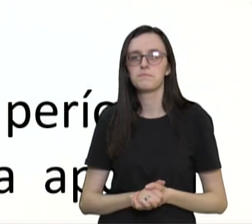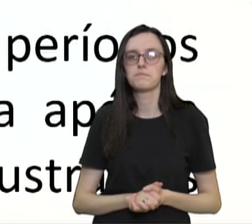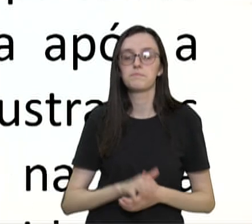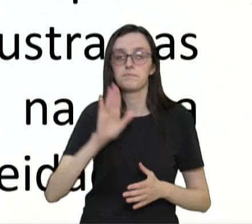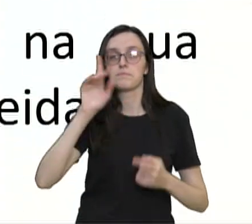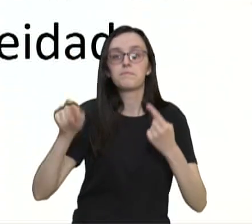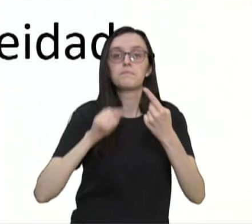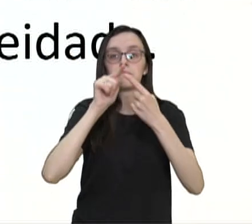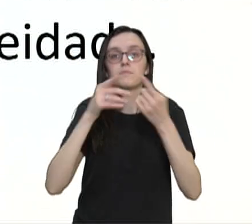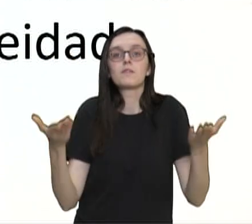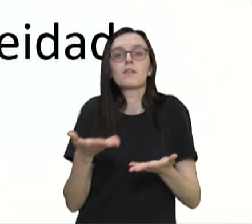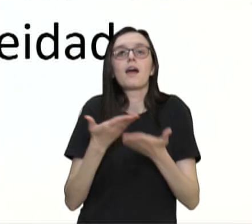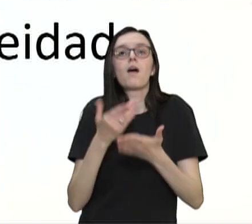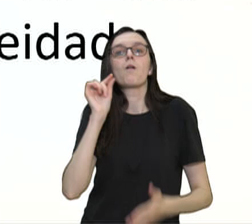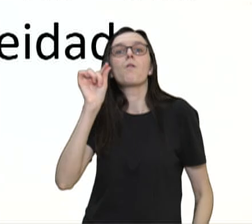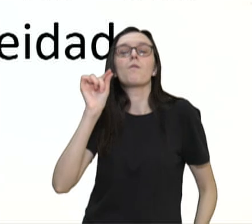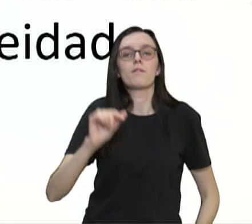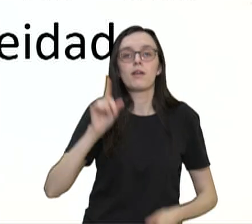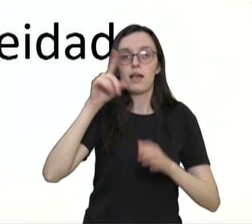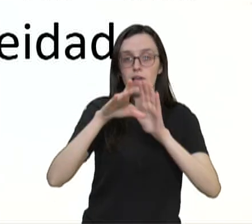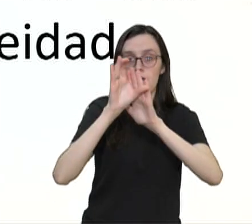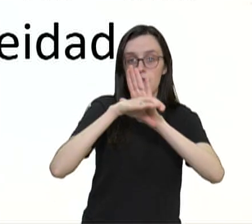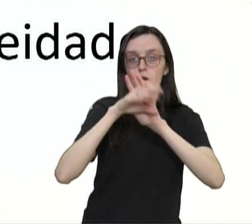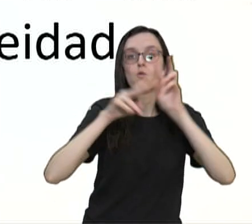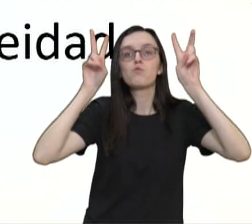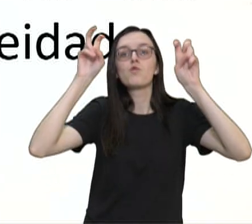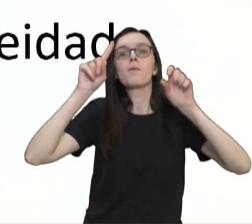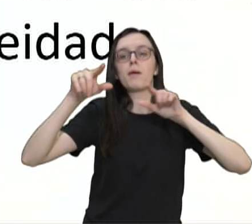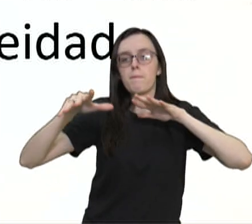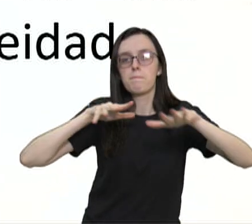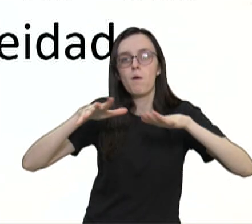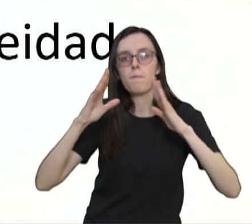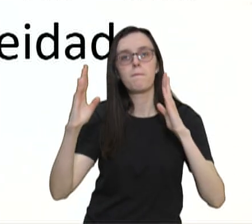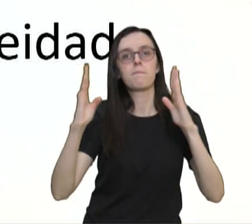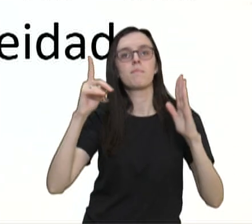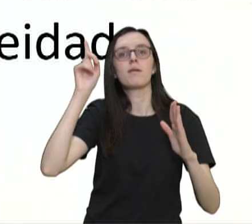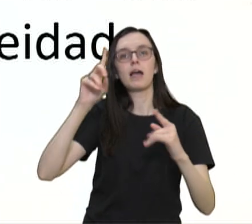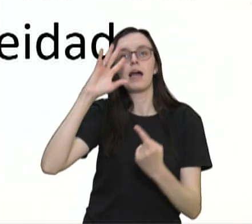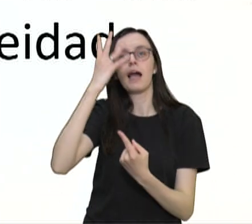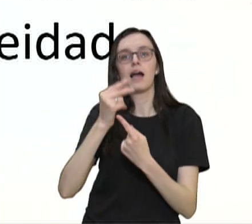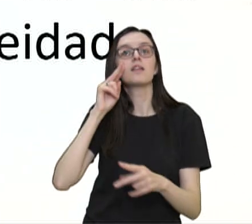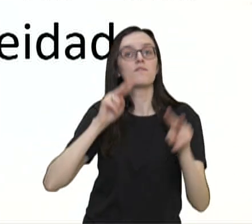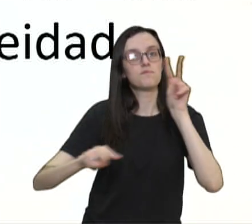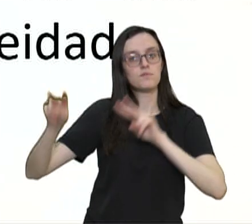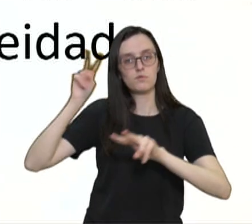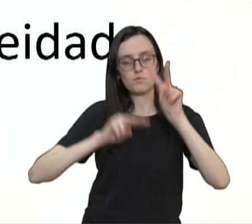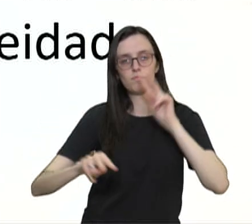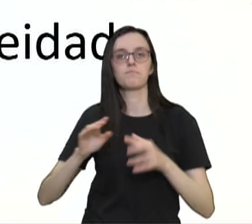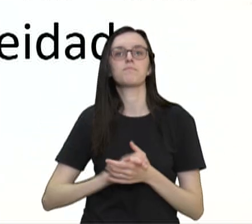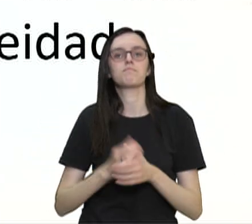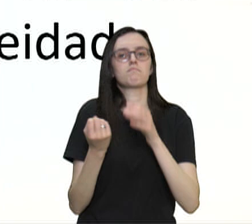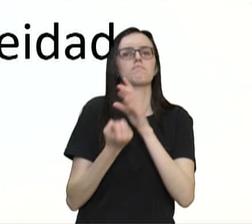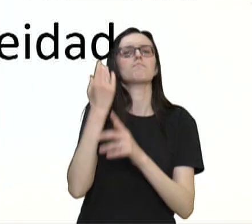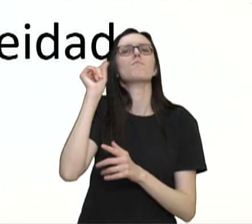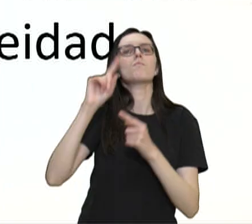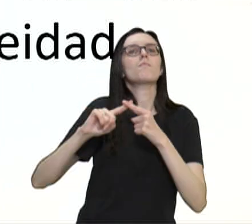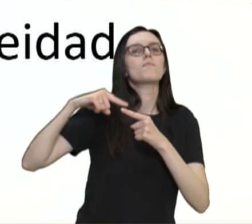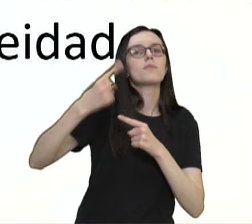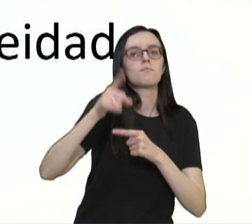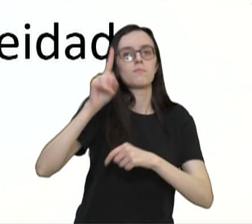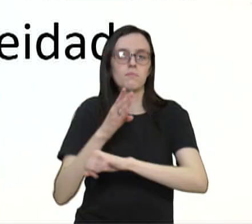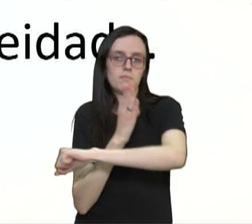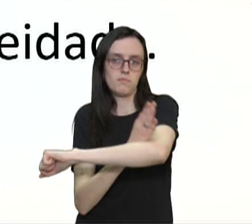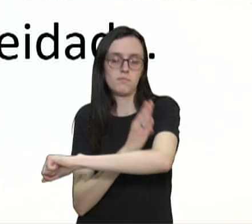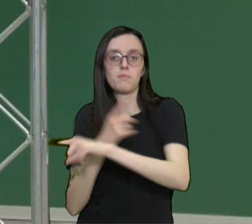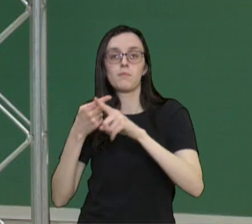Grande objetivo da aula de hoje, hein? Conceituar os movimentos e períodos das artes visuais, que surgiram após a Idade Média.